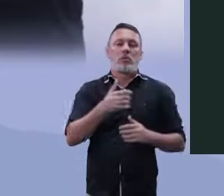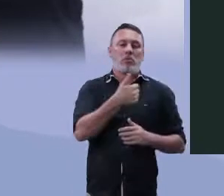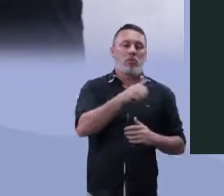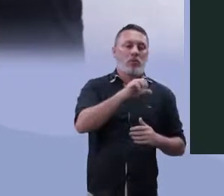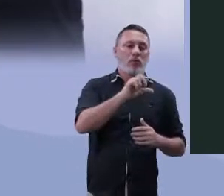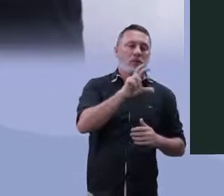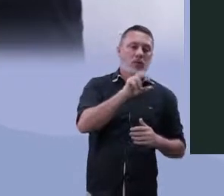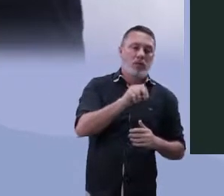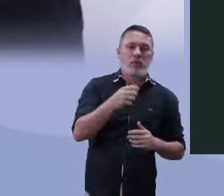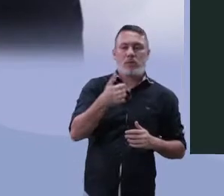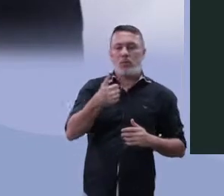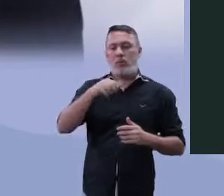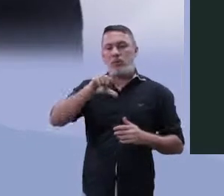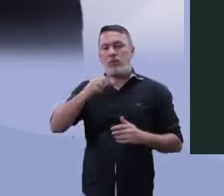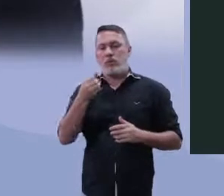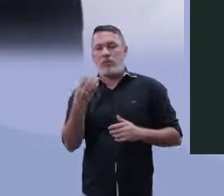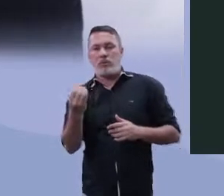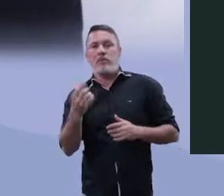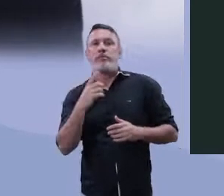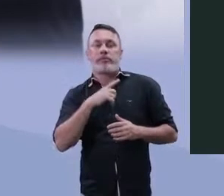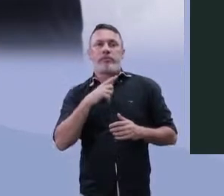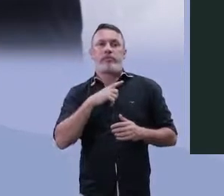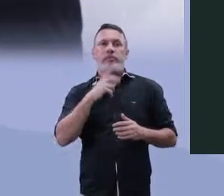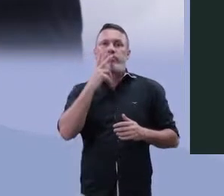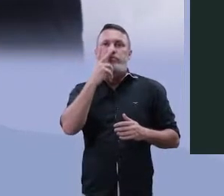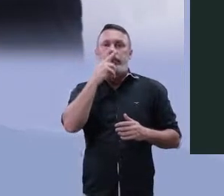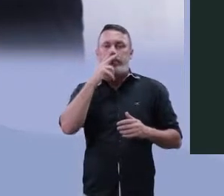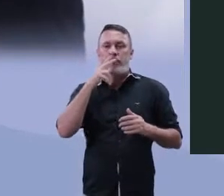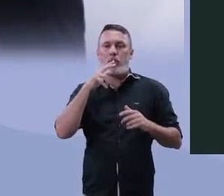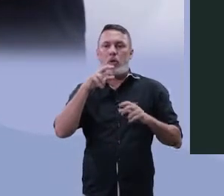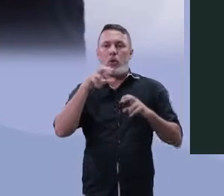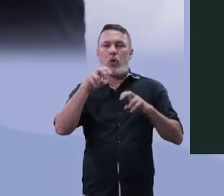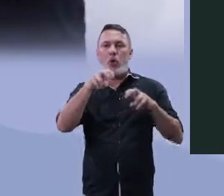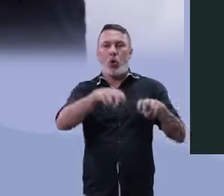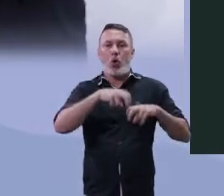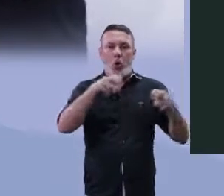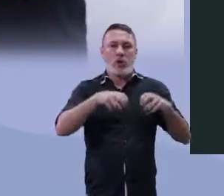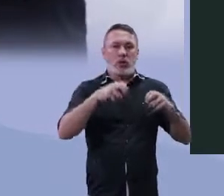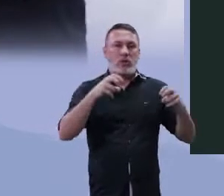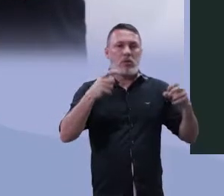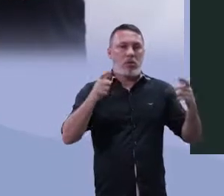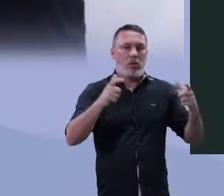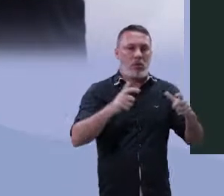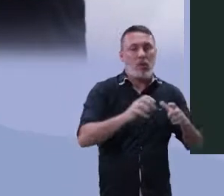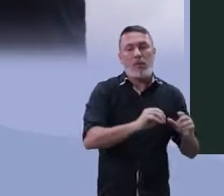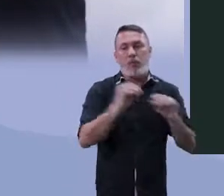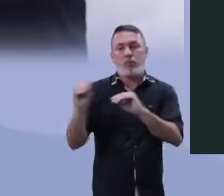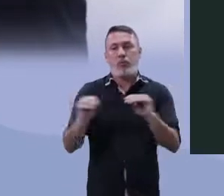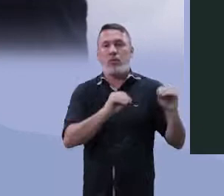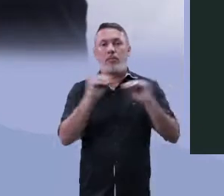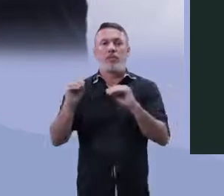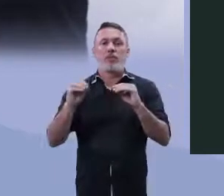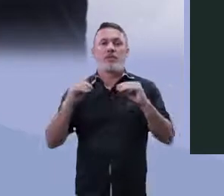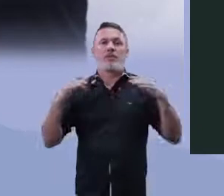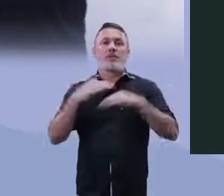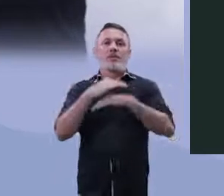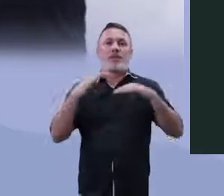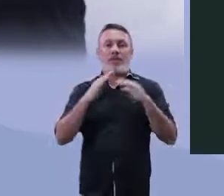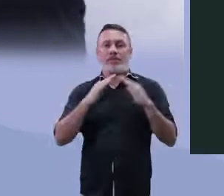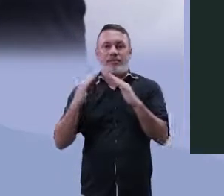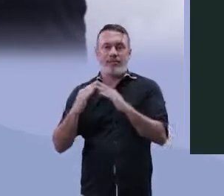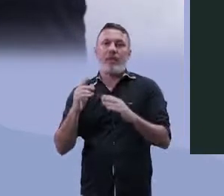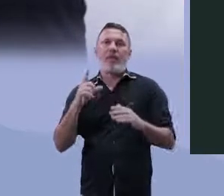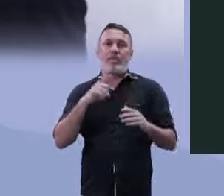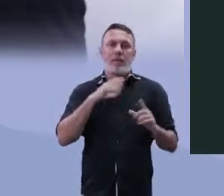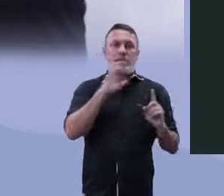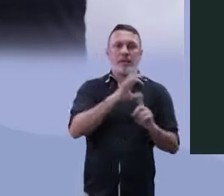50 e 60 do século XX, né? O êxodo rural em direção às áreas urbano-industriais, né? E aí você tem uma